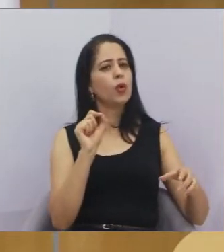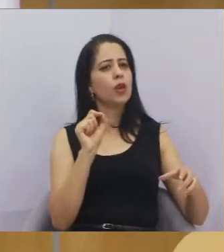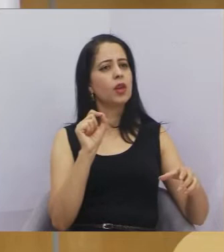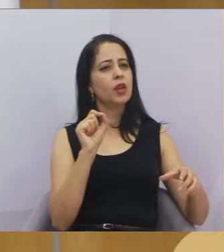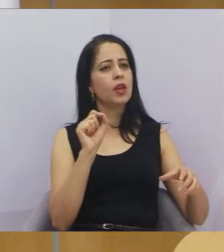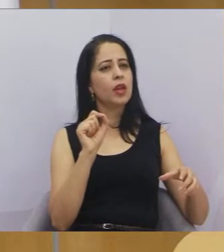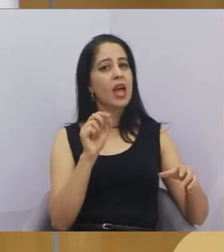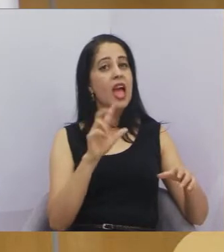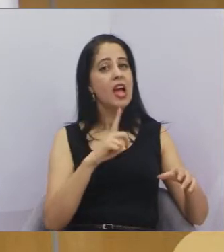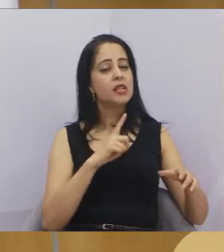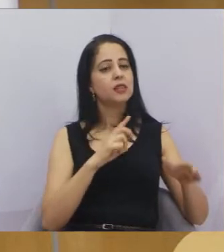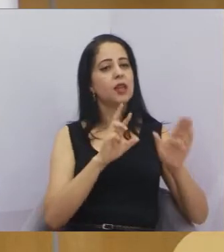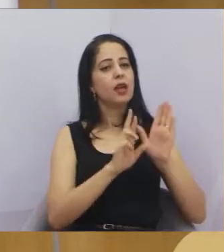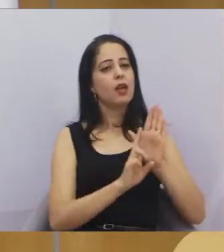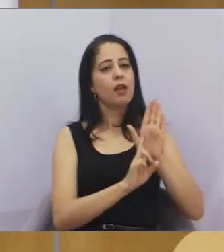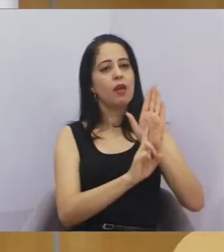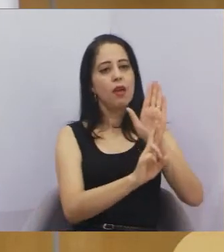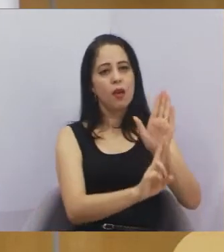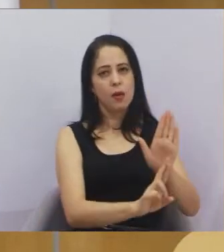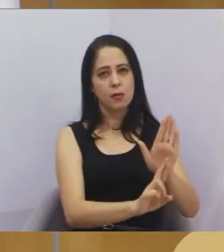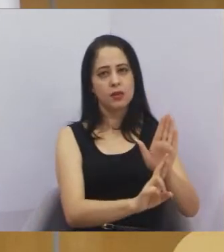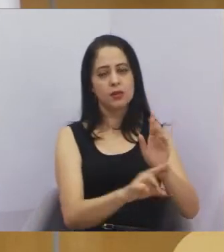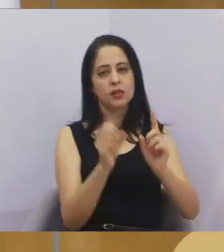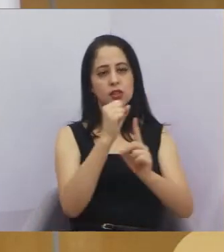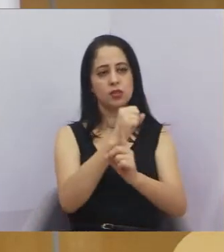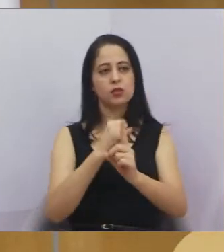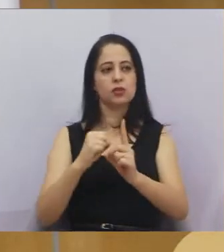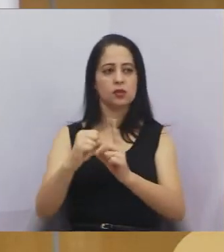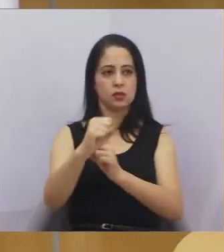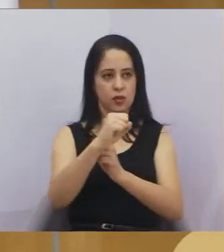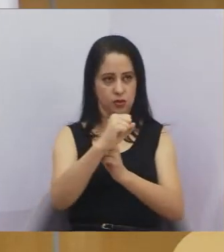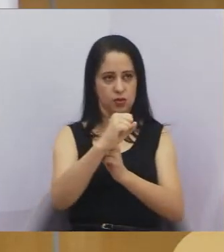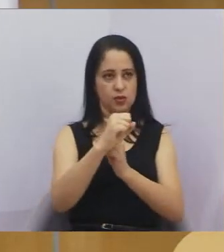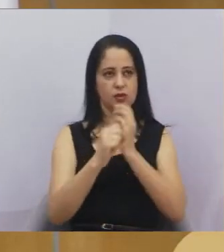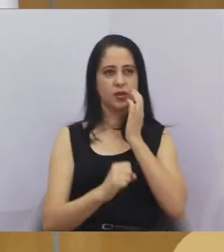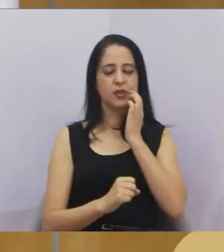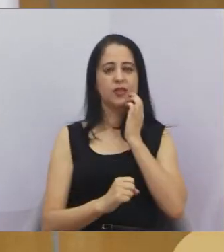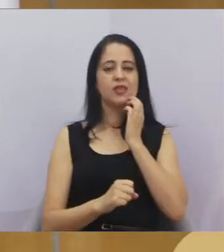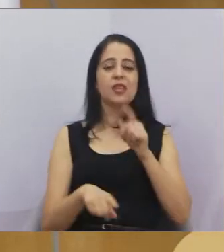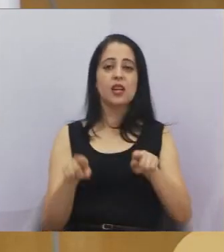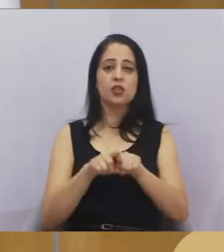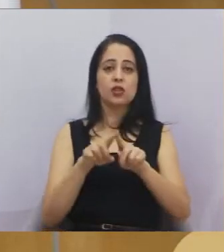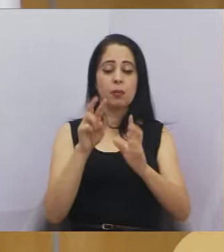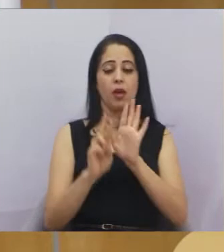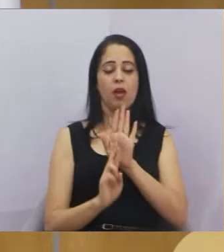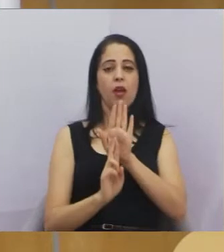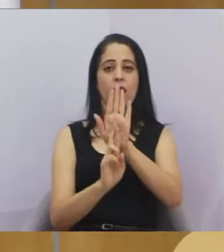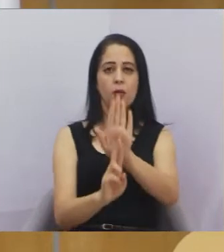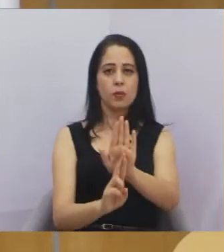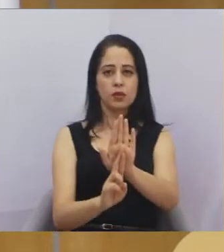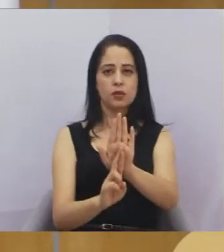com representantes da sociedade civil e representantes do poder público.